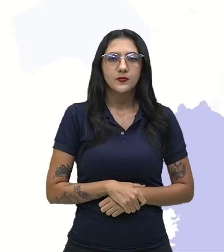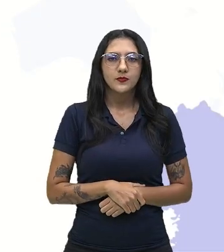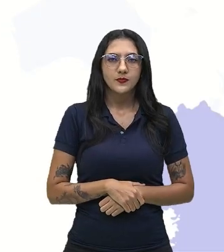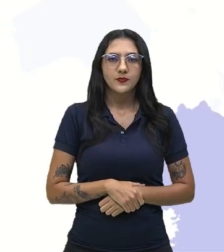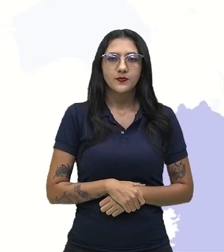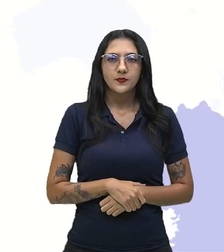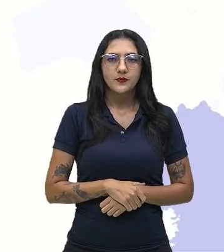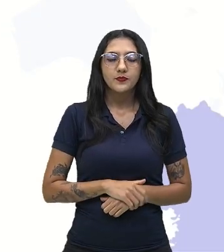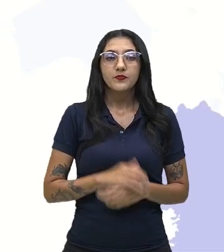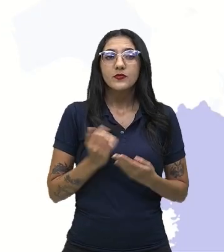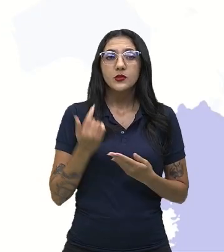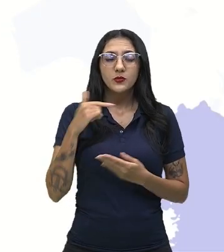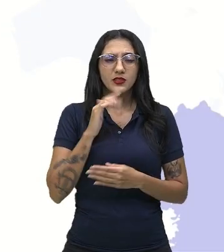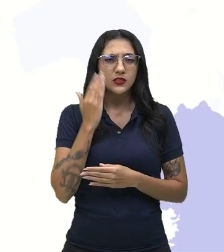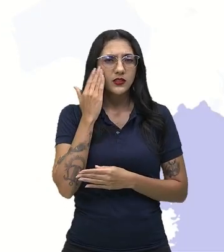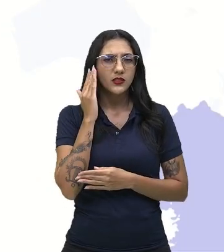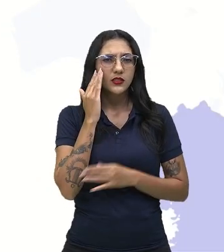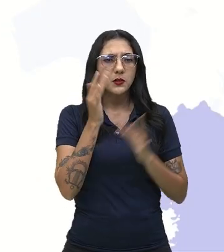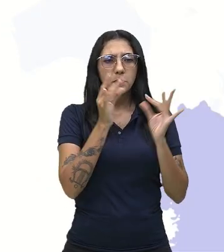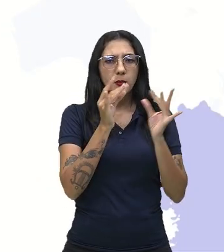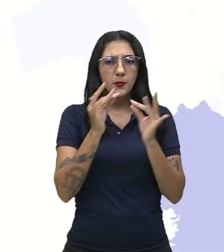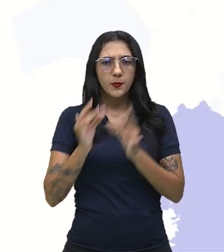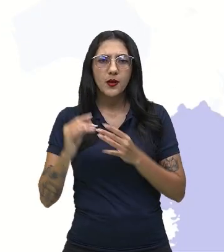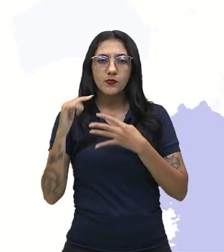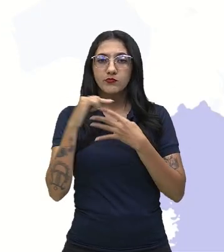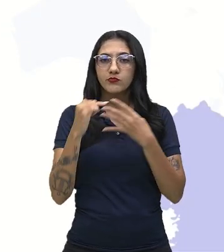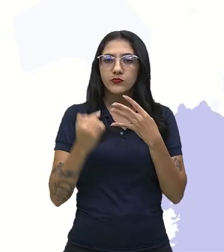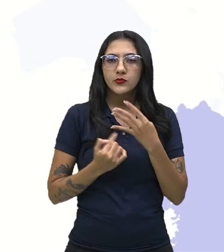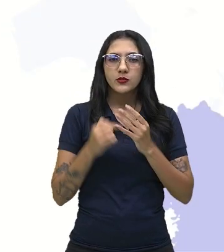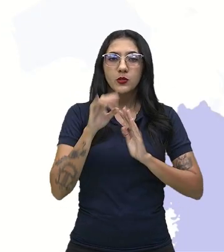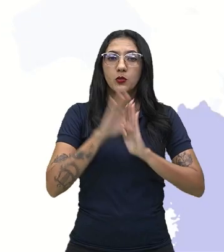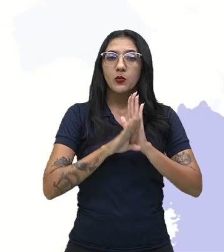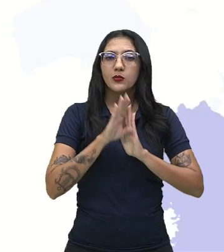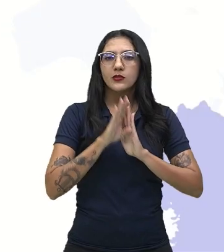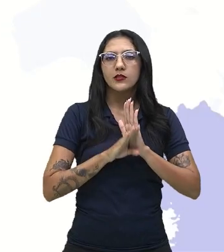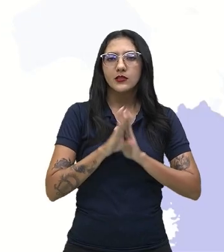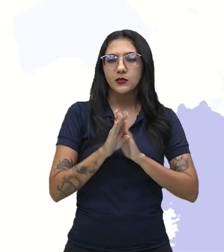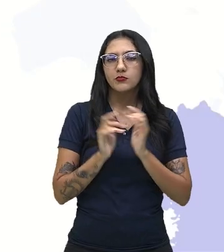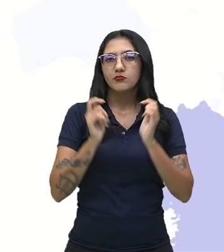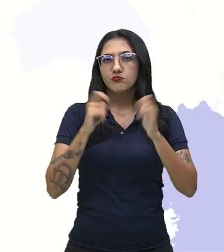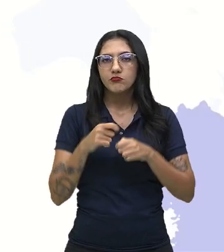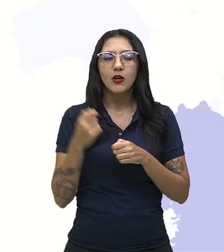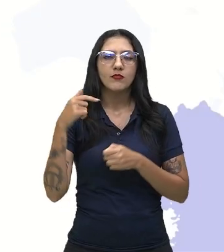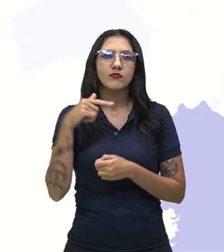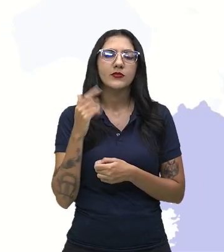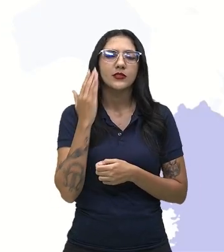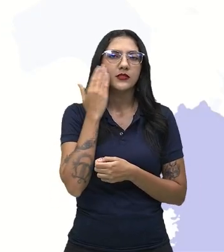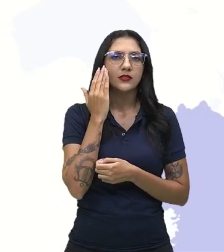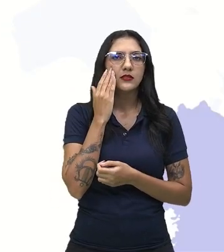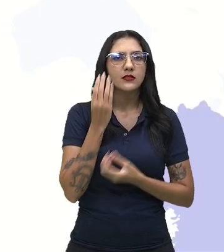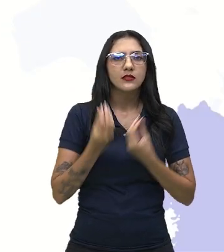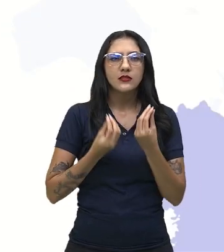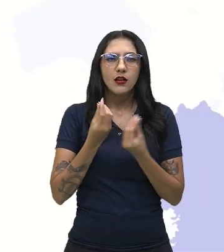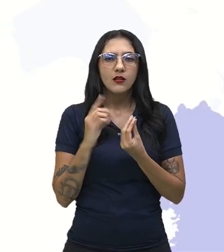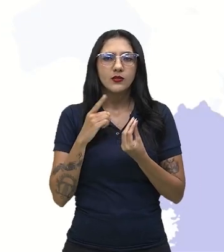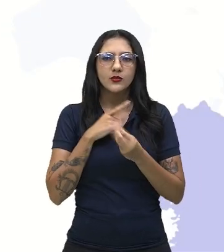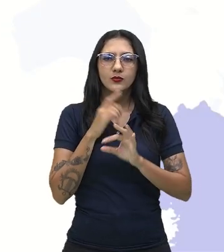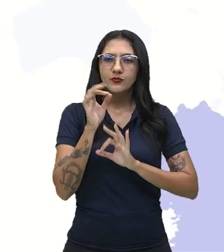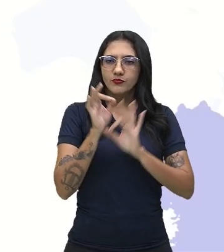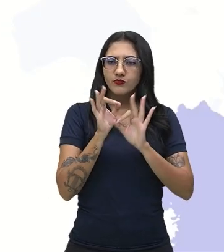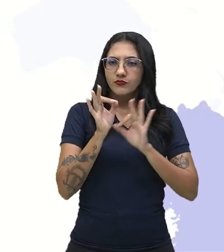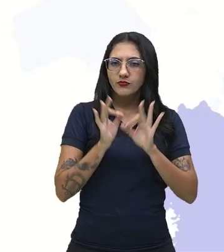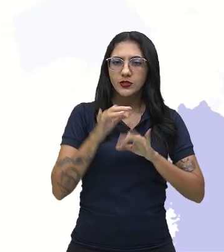vocês compreenderem cada um desses conceitos, né, para a gente entender como é que se dá aí